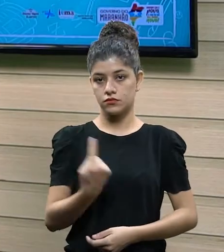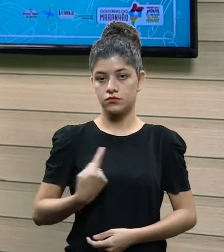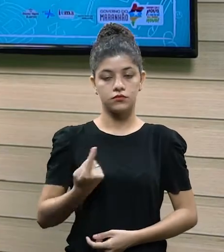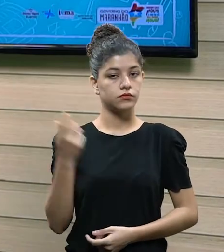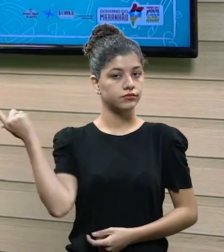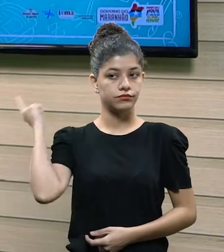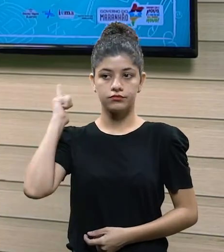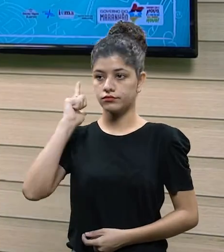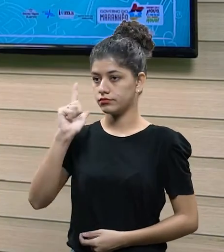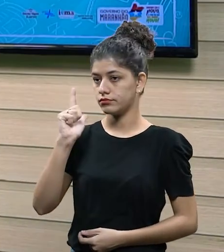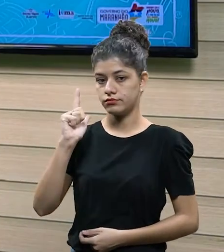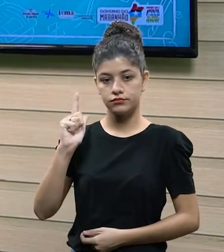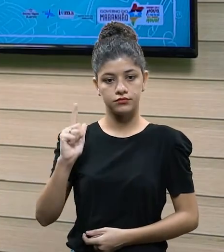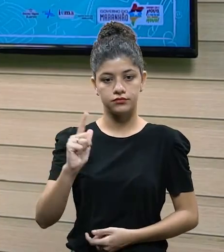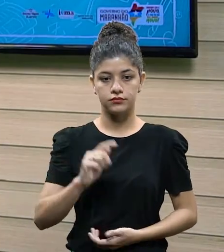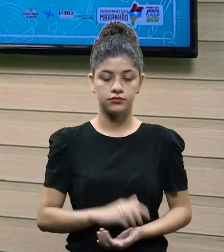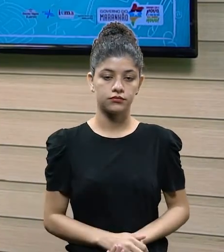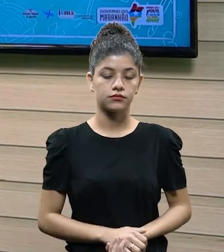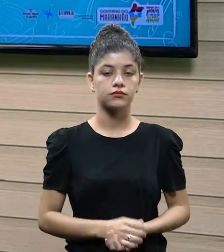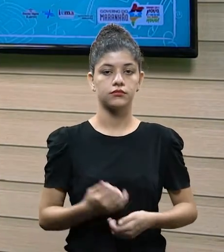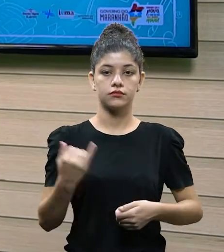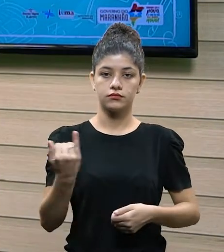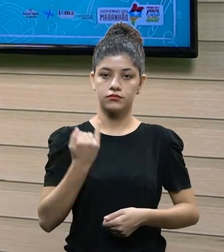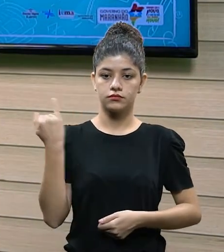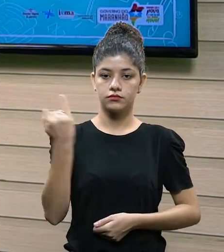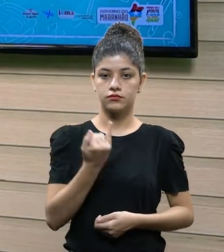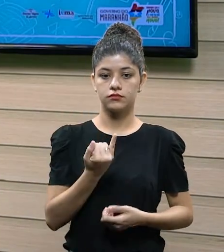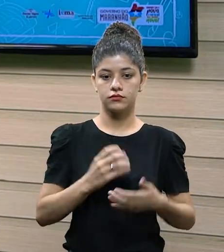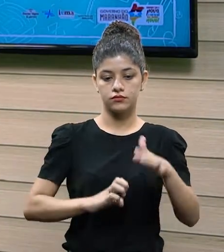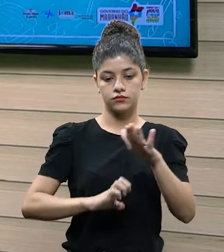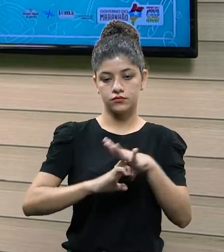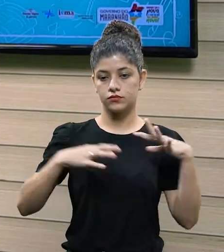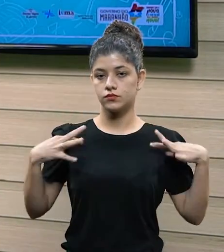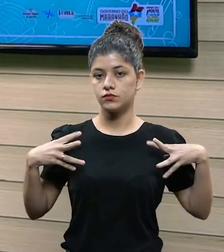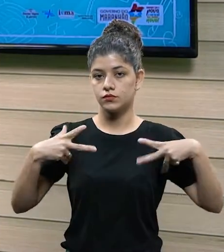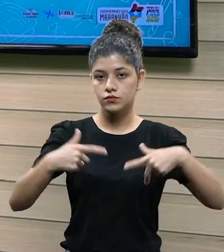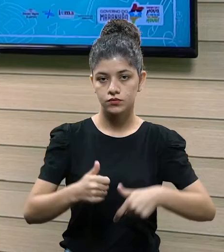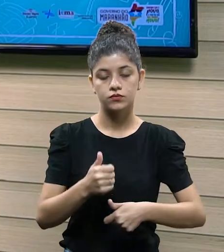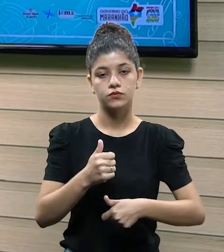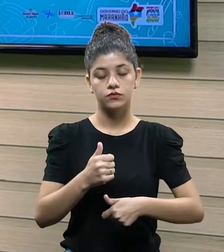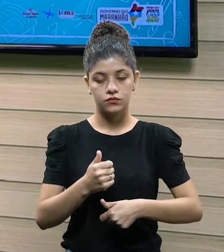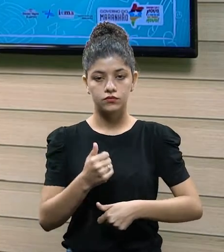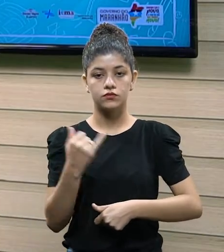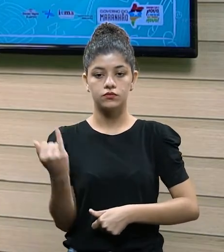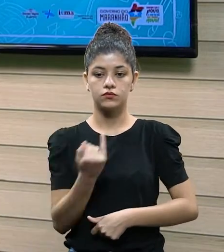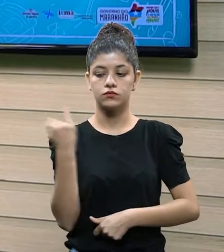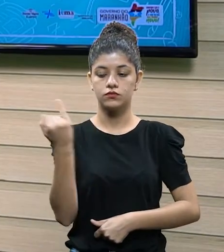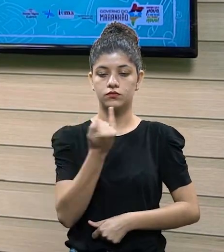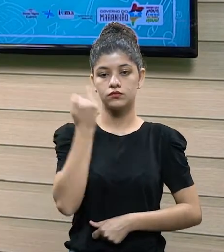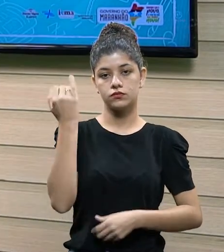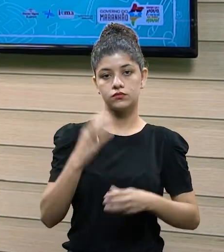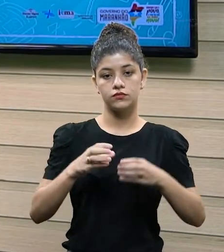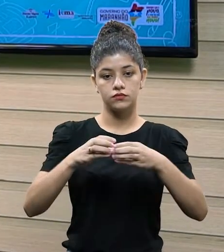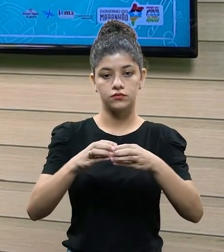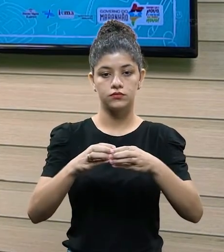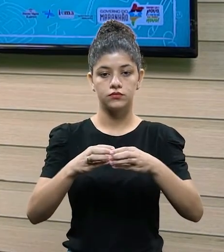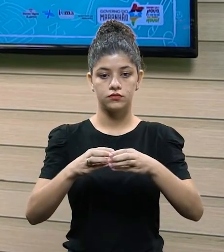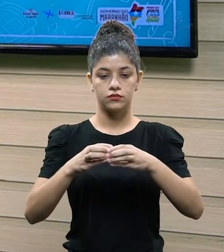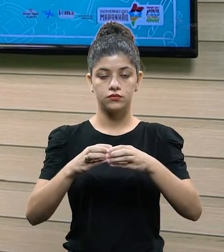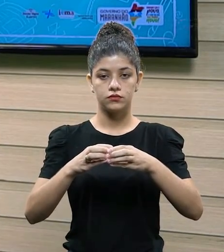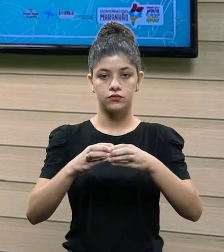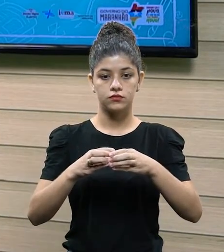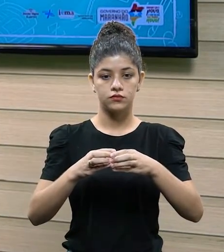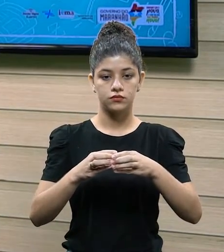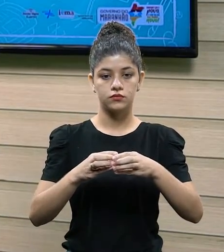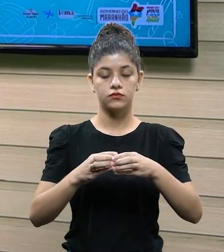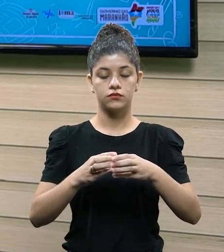conseguiria gravar, falar, limpar o estúdio. Então é muito importante que a gente tenha que numa empresa todos são importantes. E isso é gerir equipes, é fazer com que